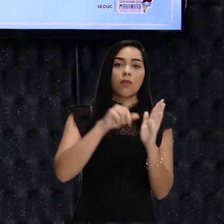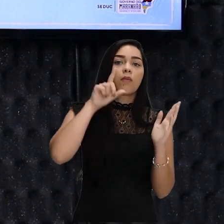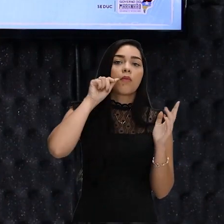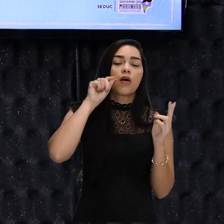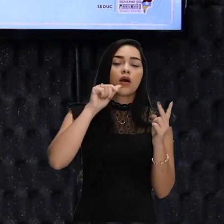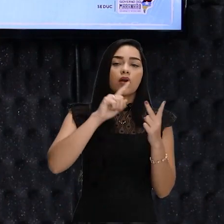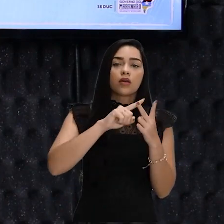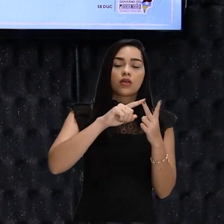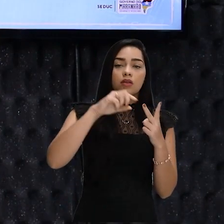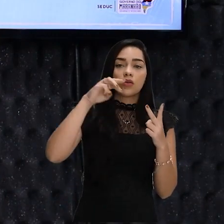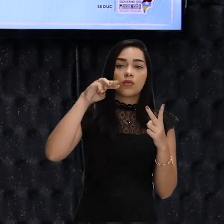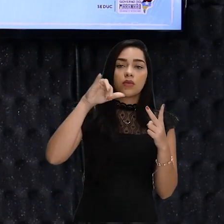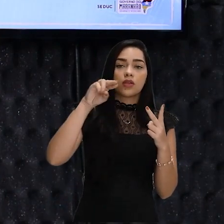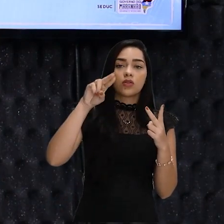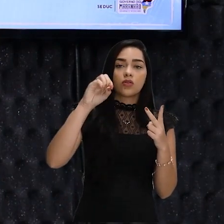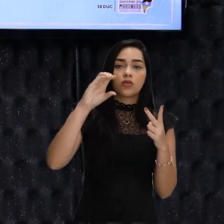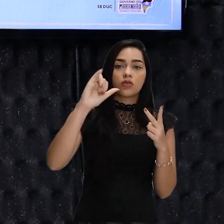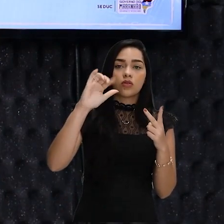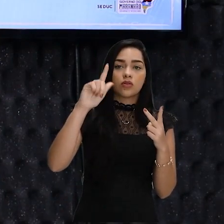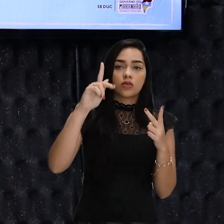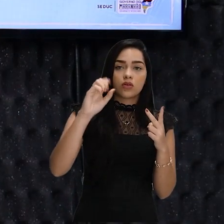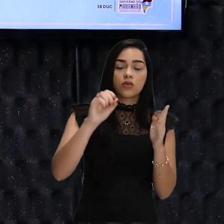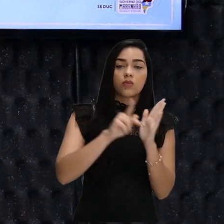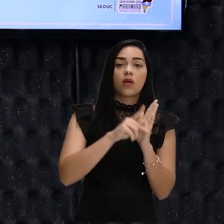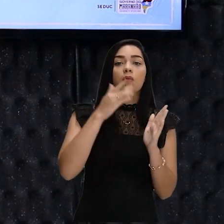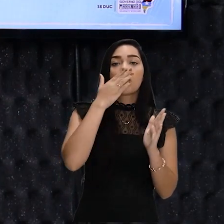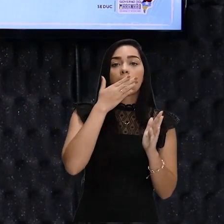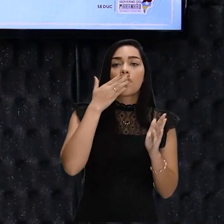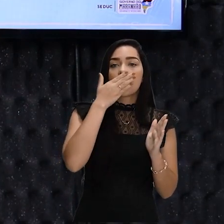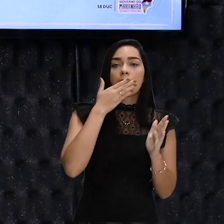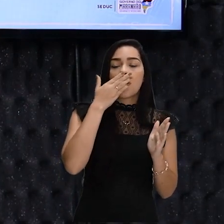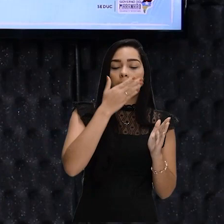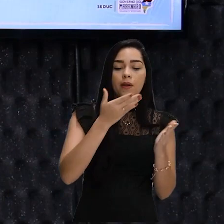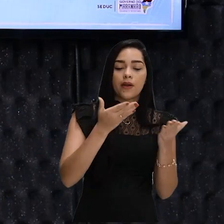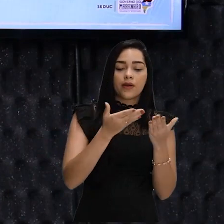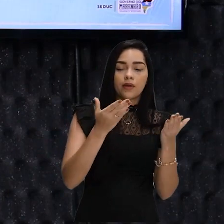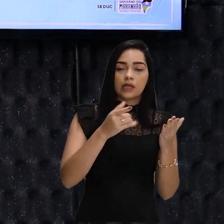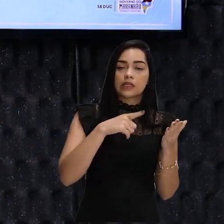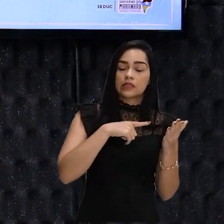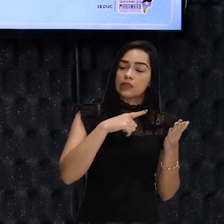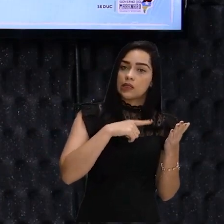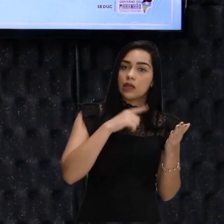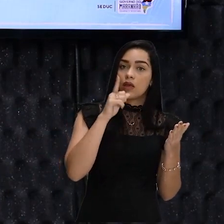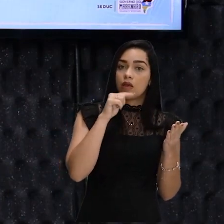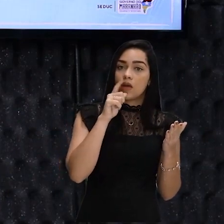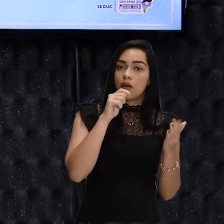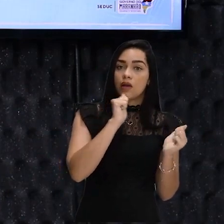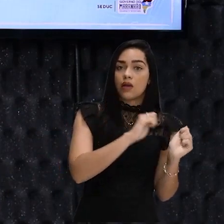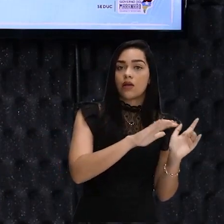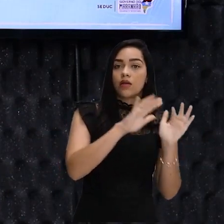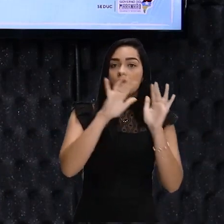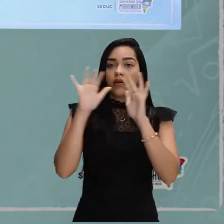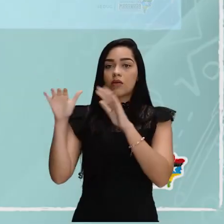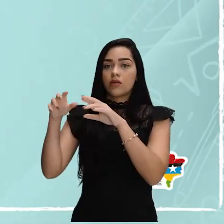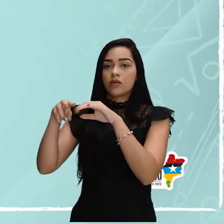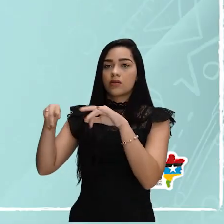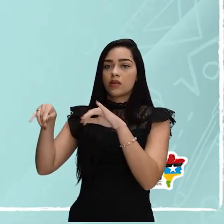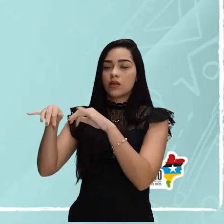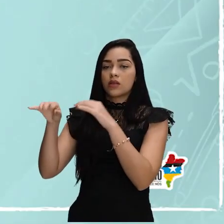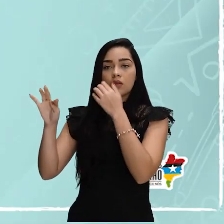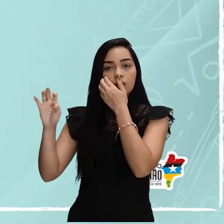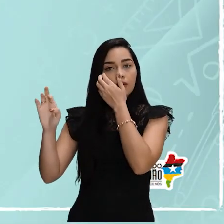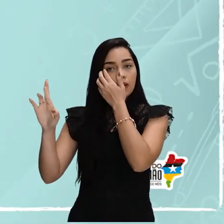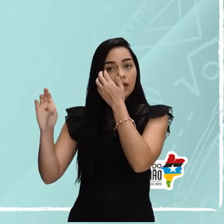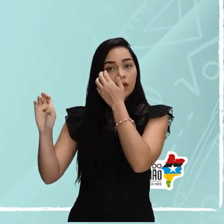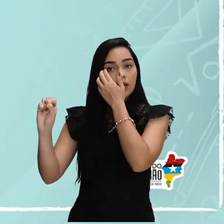o liminociclo, que era de água doce. Então, eu vou sair do ambiente de água, o ambiente aquático, agora vou para o ambiente